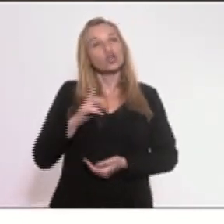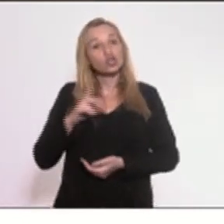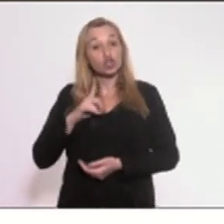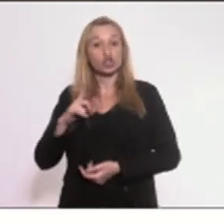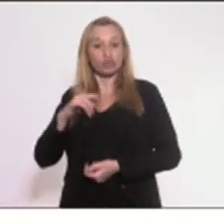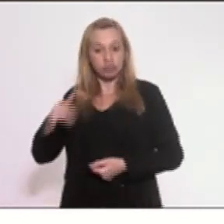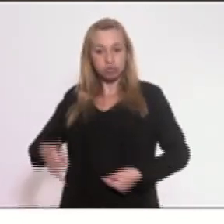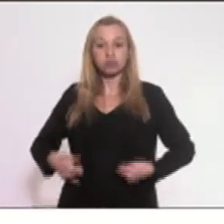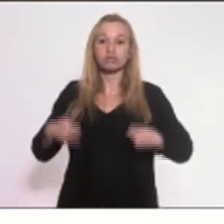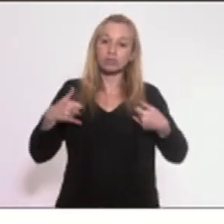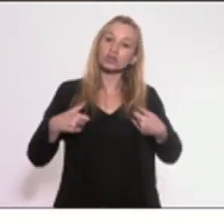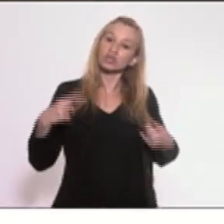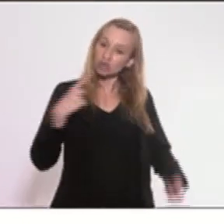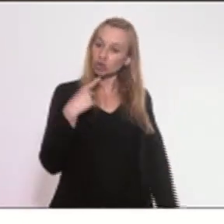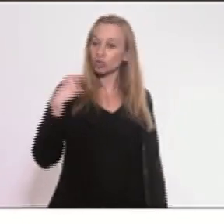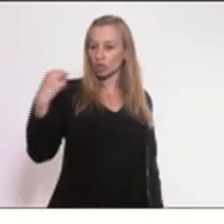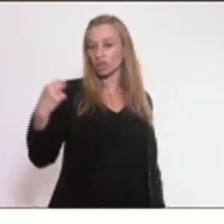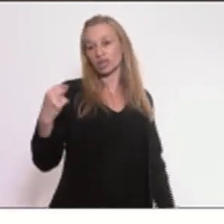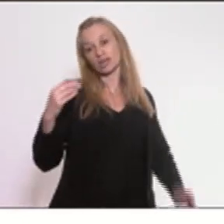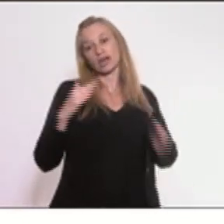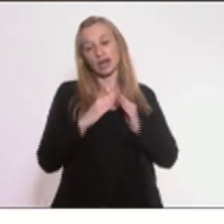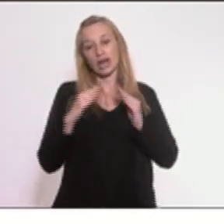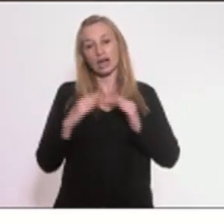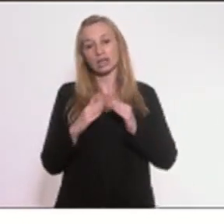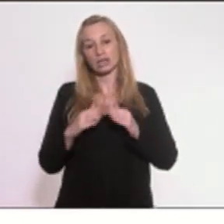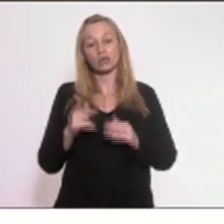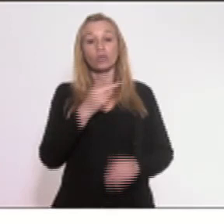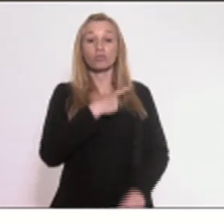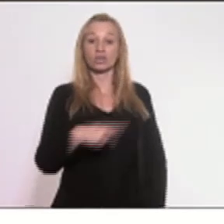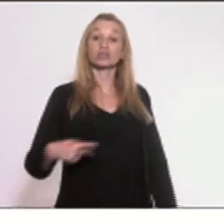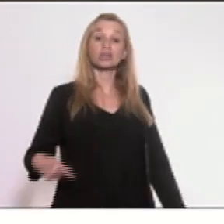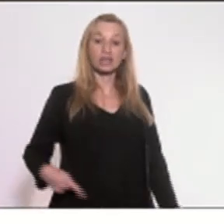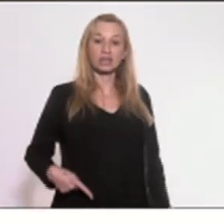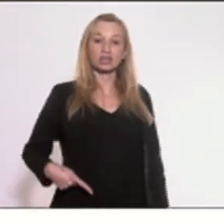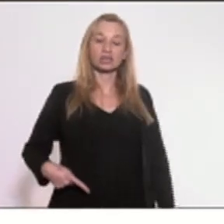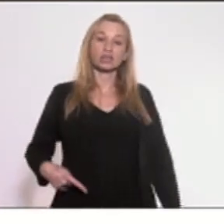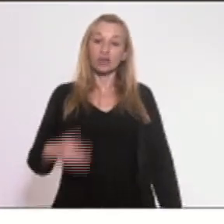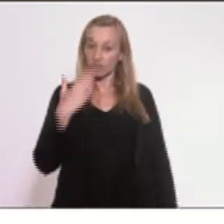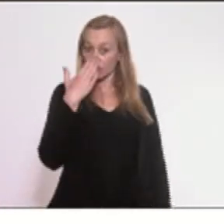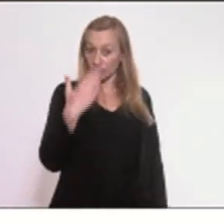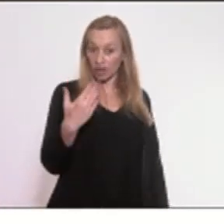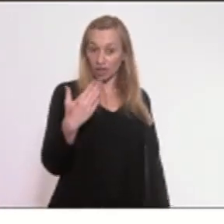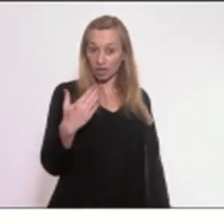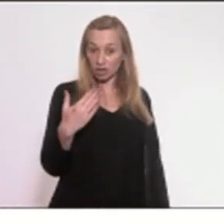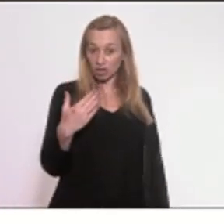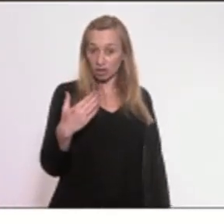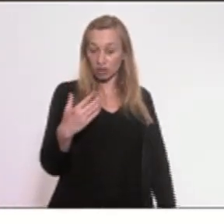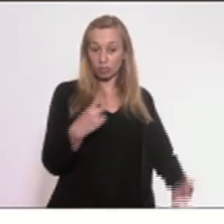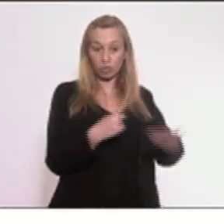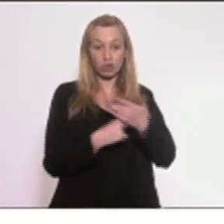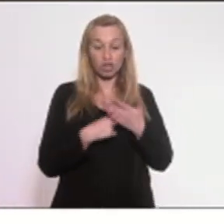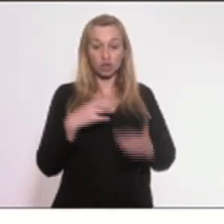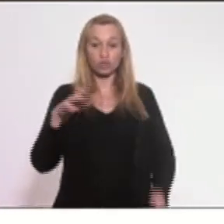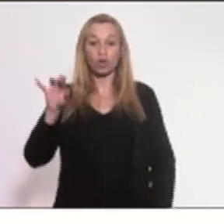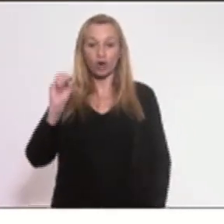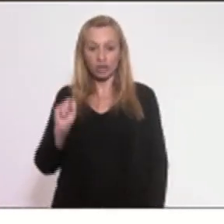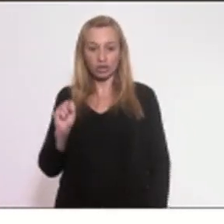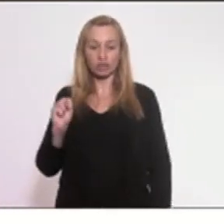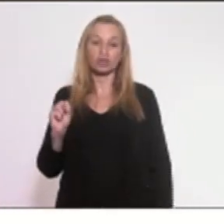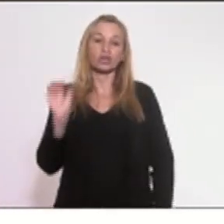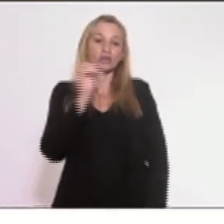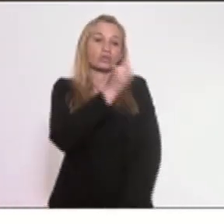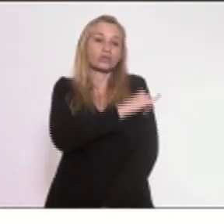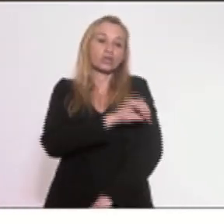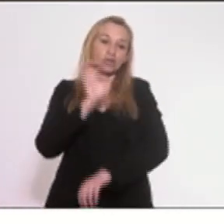honra de ter sido nomeado por essa casa como presidente da Frente de Defesa dos Royalties do Estado do Rio de Janeiro